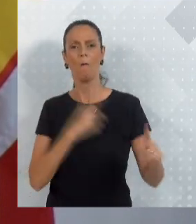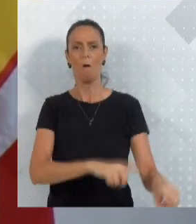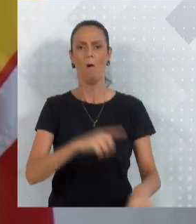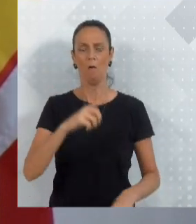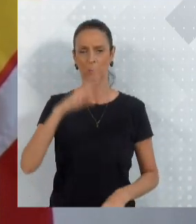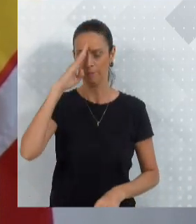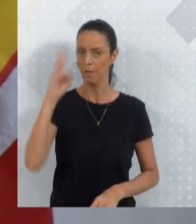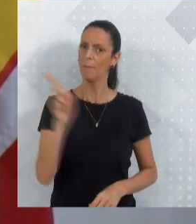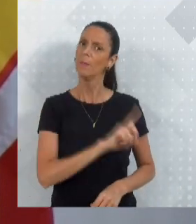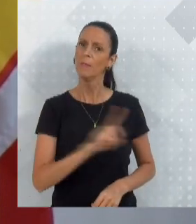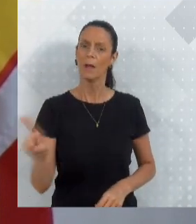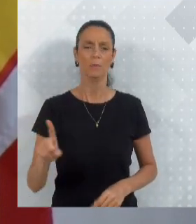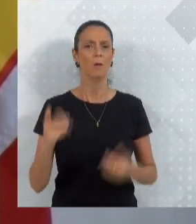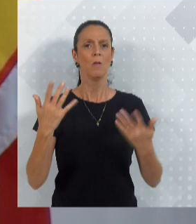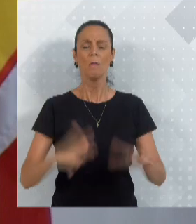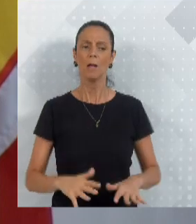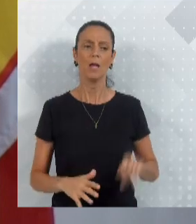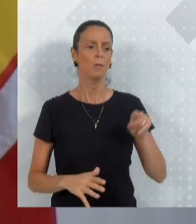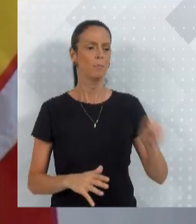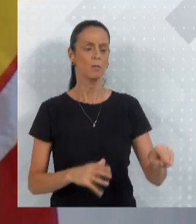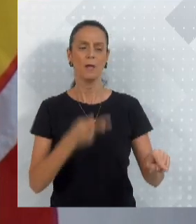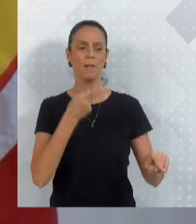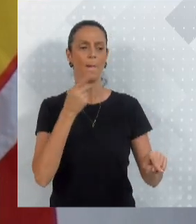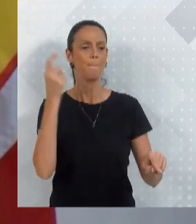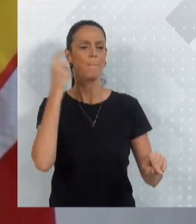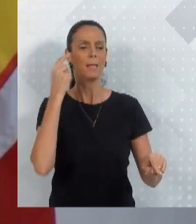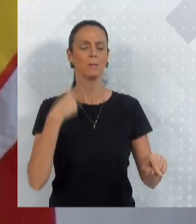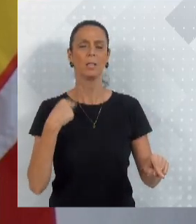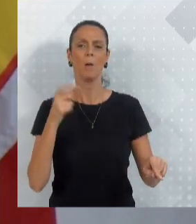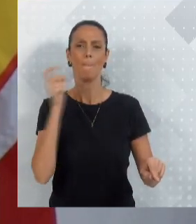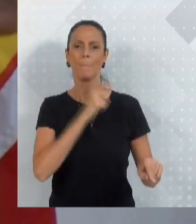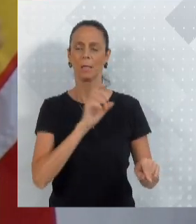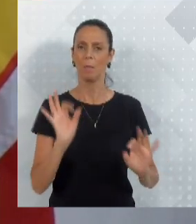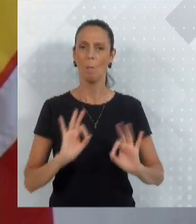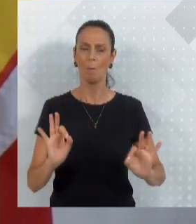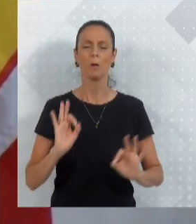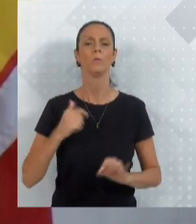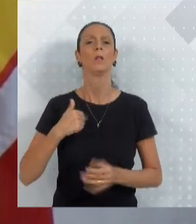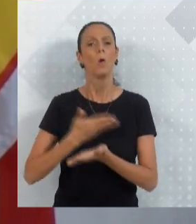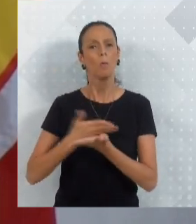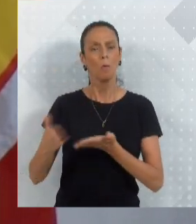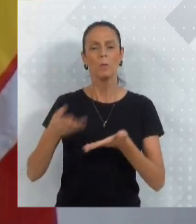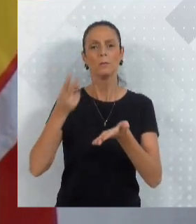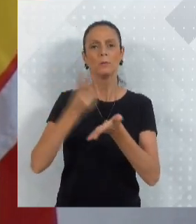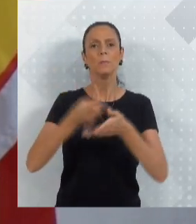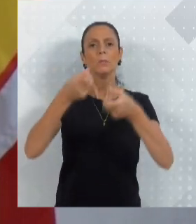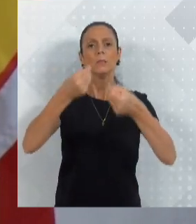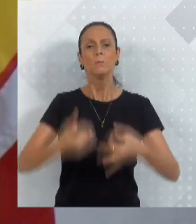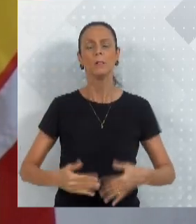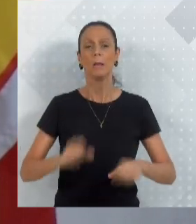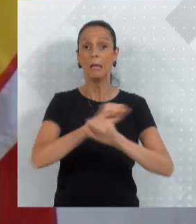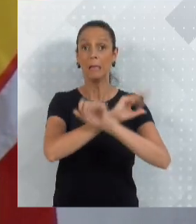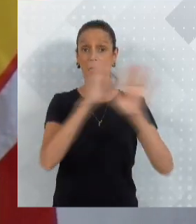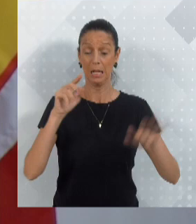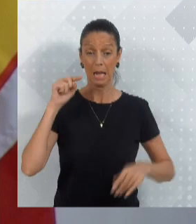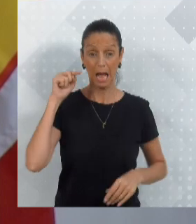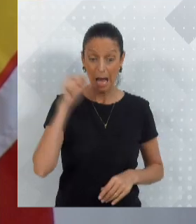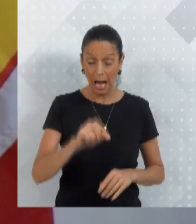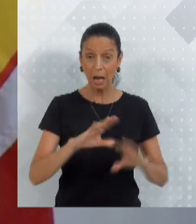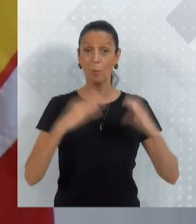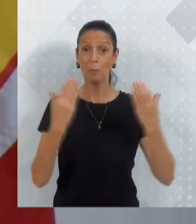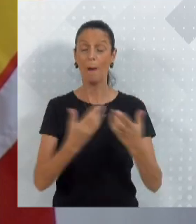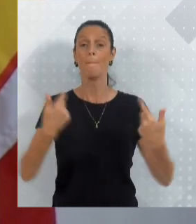eu não vou admitir que se coloque palavras na minha boca, jamais. Desde o começo se deixou claro que aquela comunidade reivindica, precisa